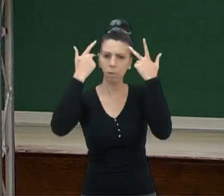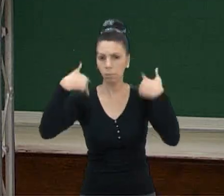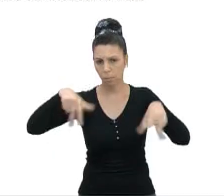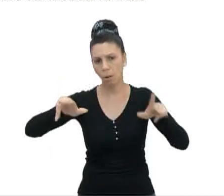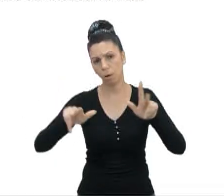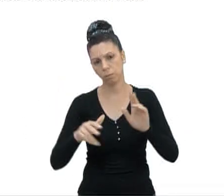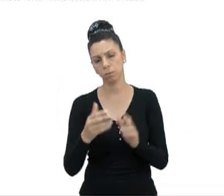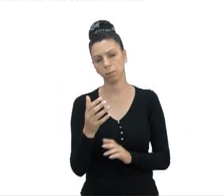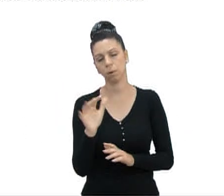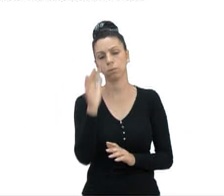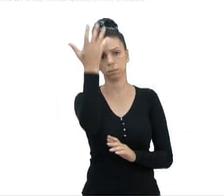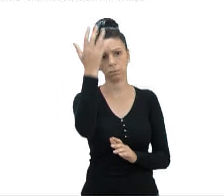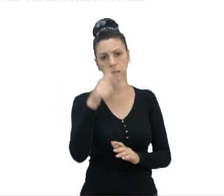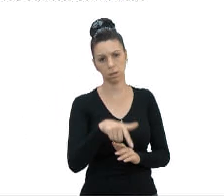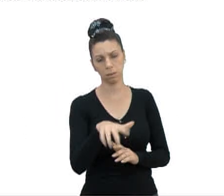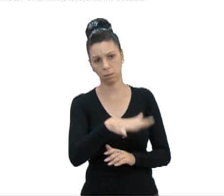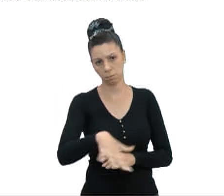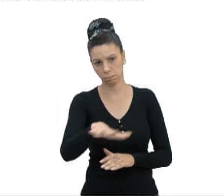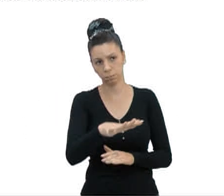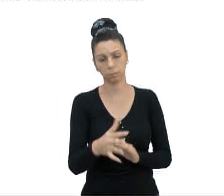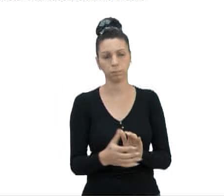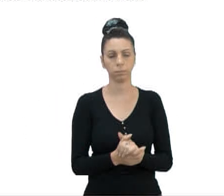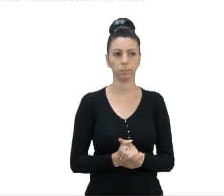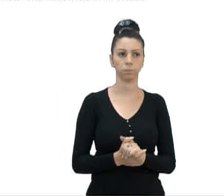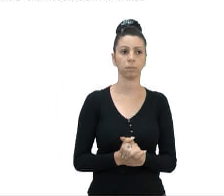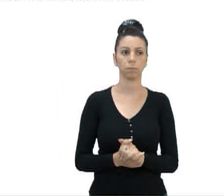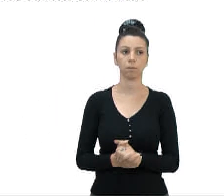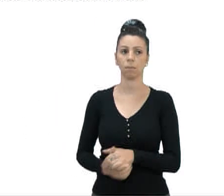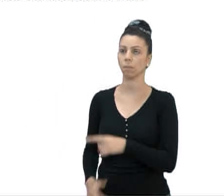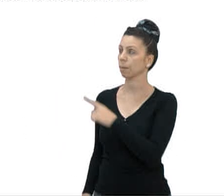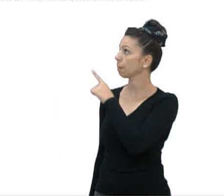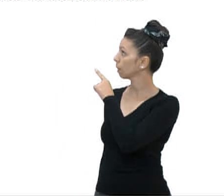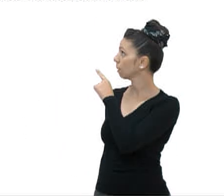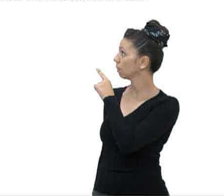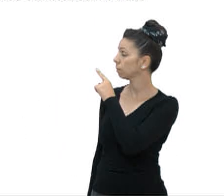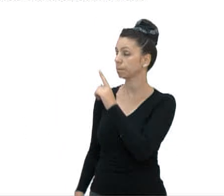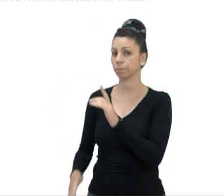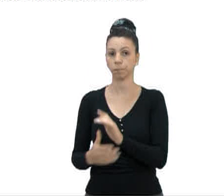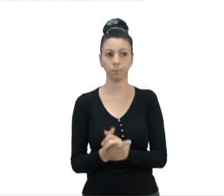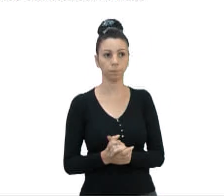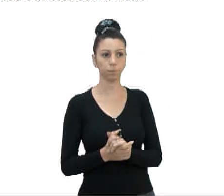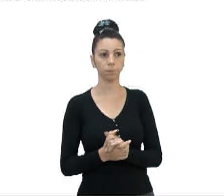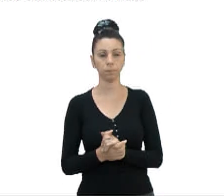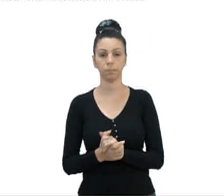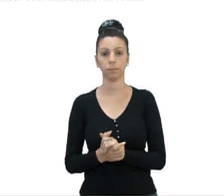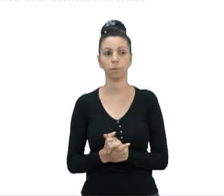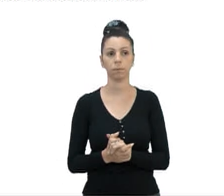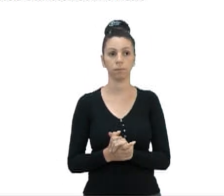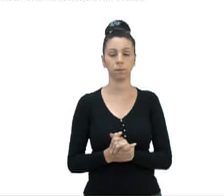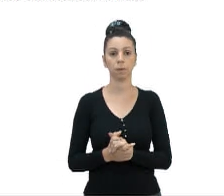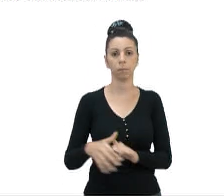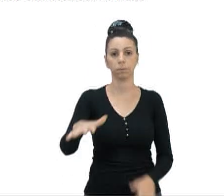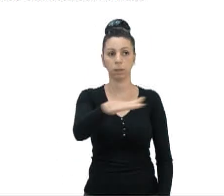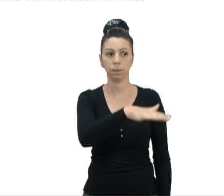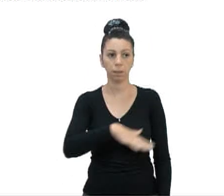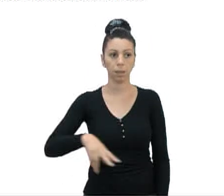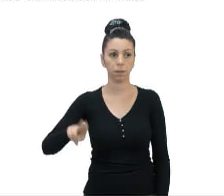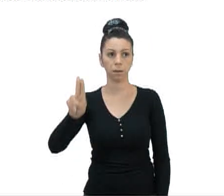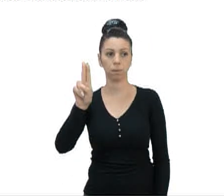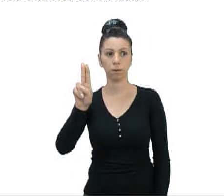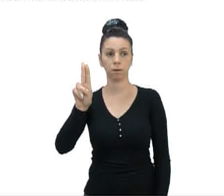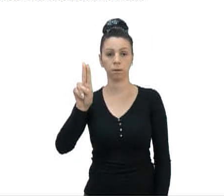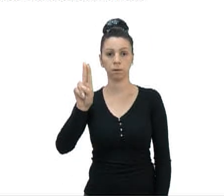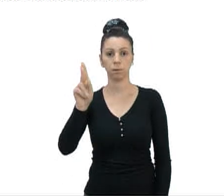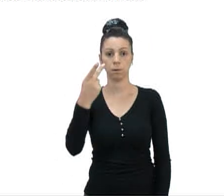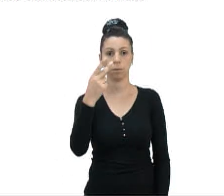tem um exemplo ali, então, das planícies, né? A planície húngara, então, como eu falei para vocês, bastante utilizada para a agricultura.